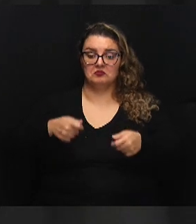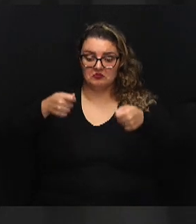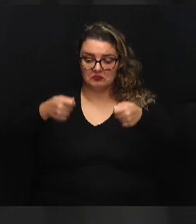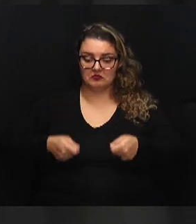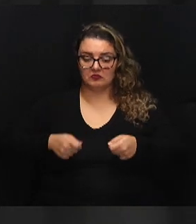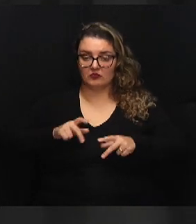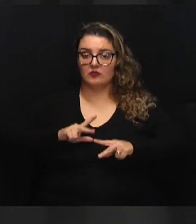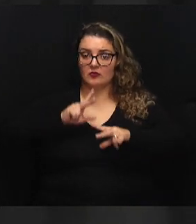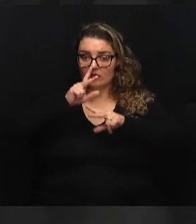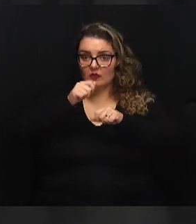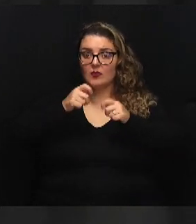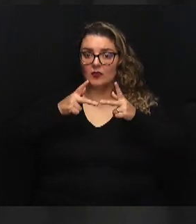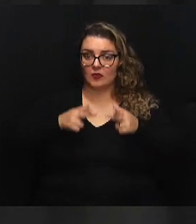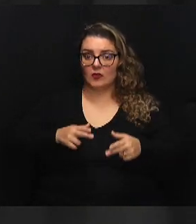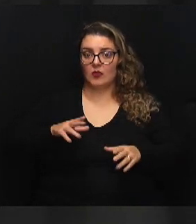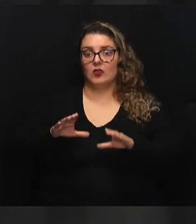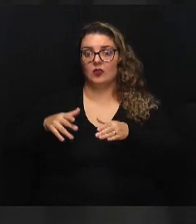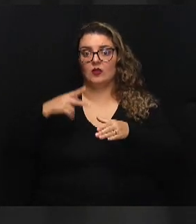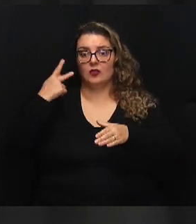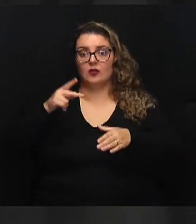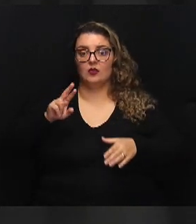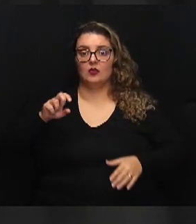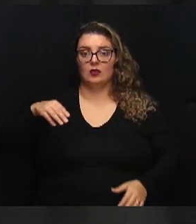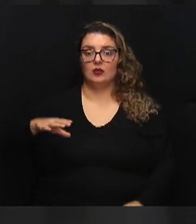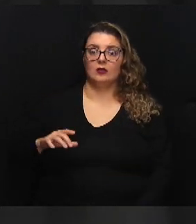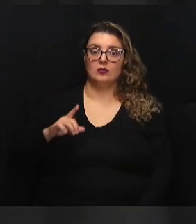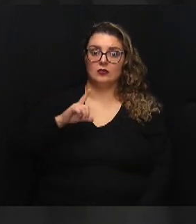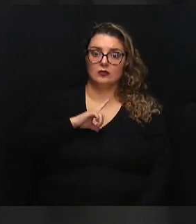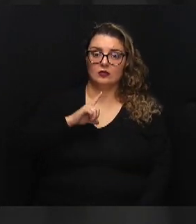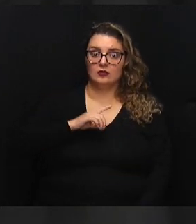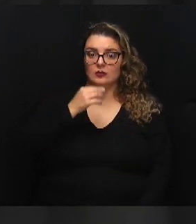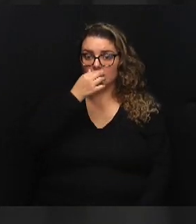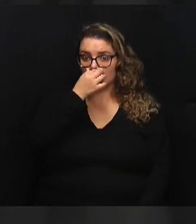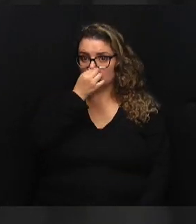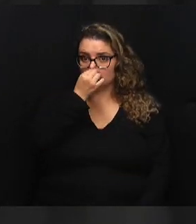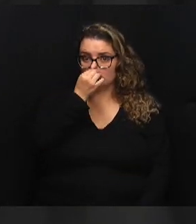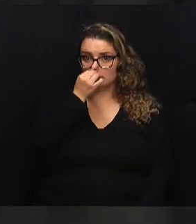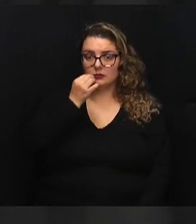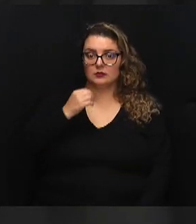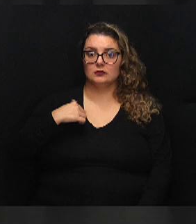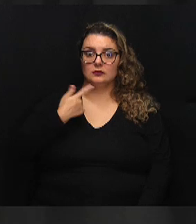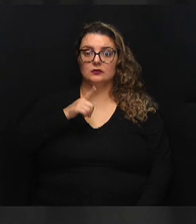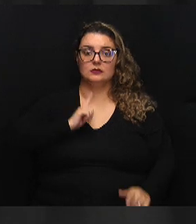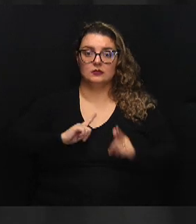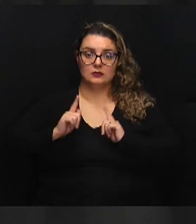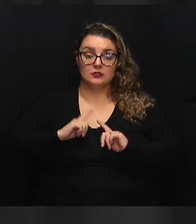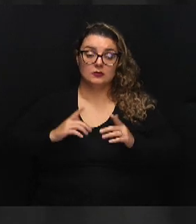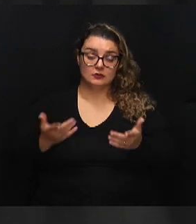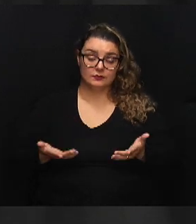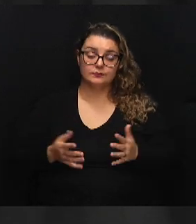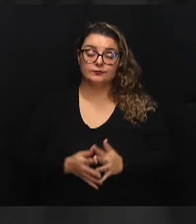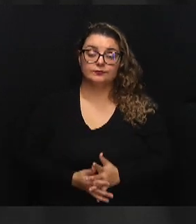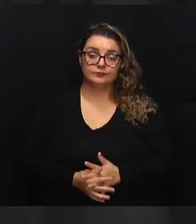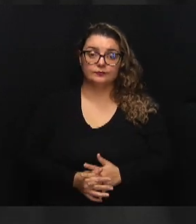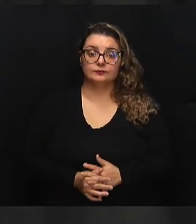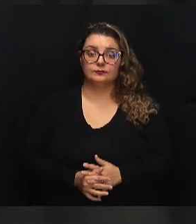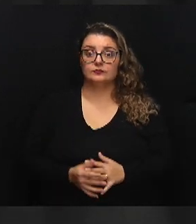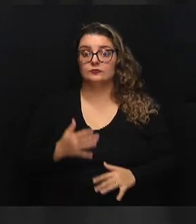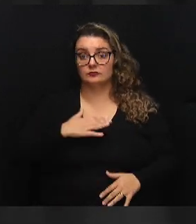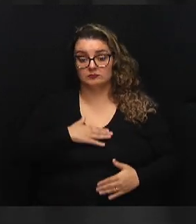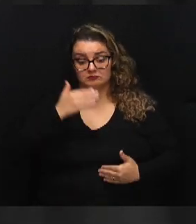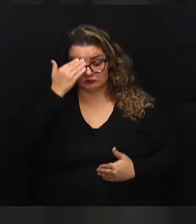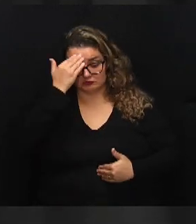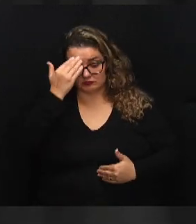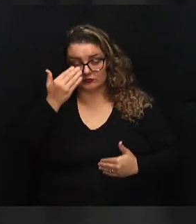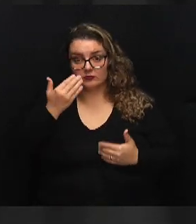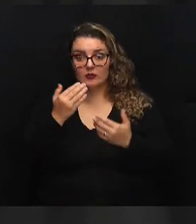tão forte do parlamento metropolitano como nós tivemos na nossa gestão. E isso, para mim, é gratificante. Então,